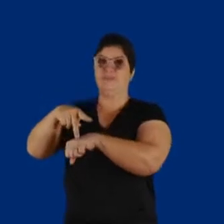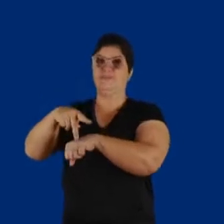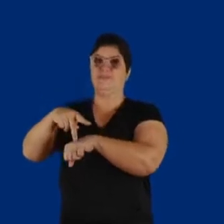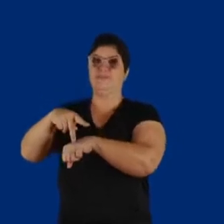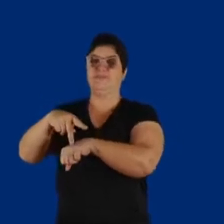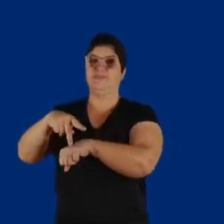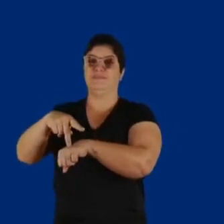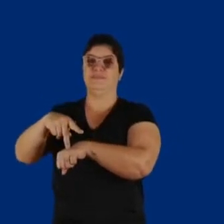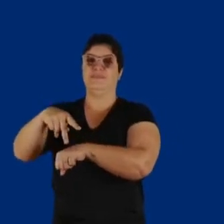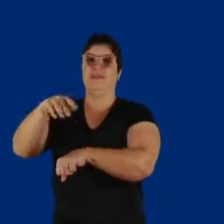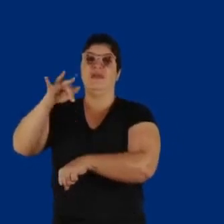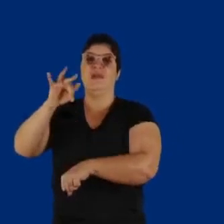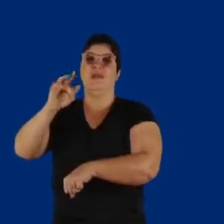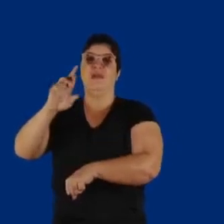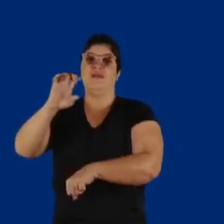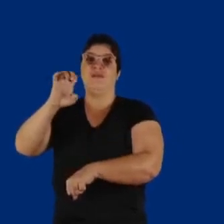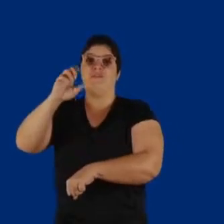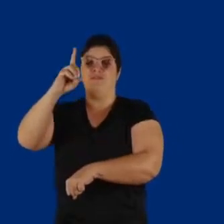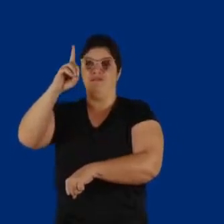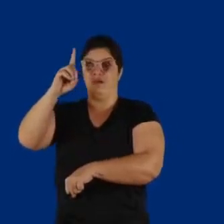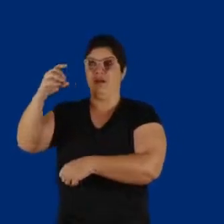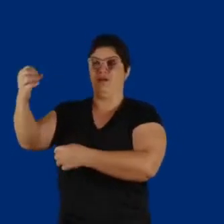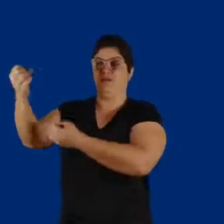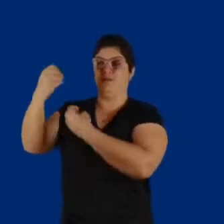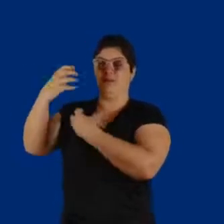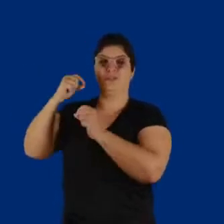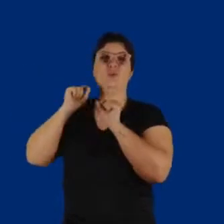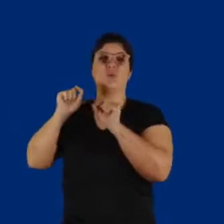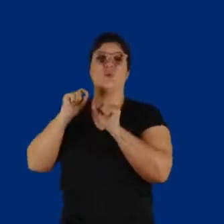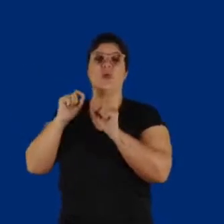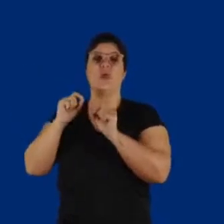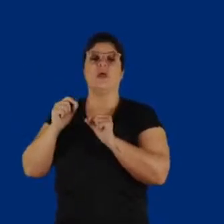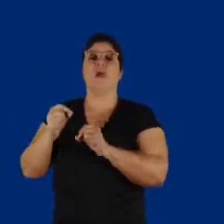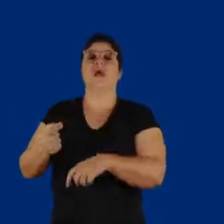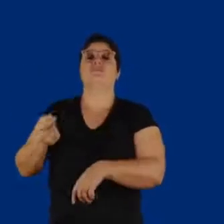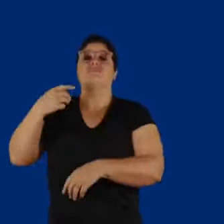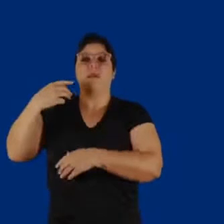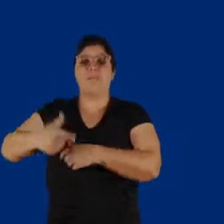me ensinou, como o Vitor mencionou, sobre a compulsão de repetição,